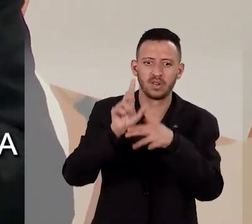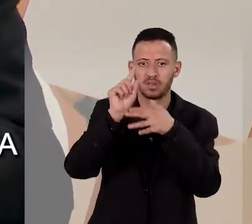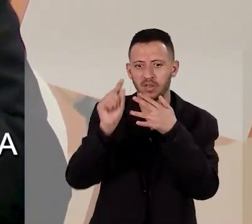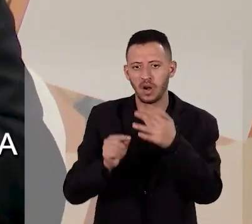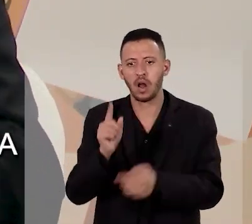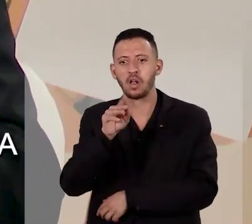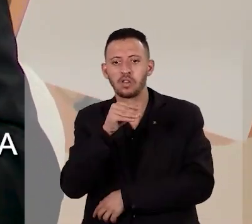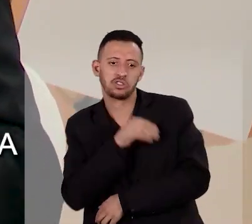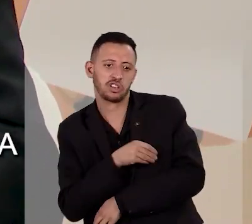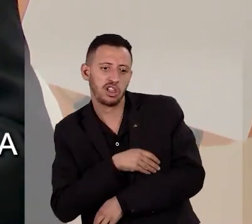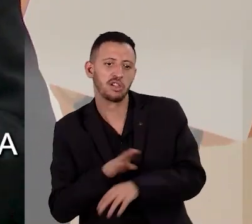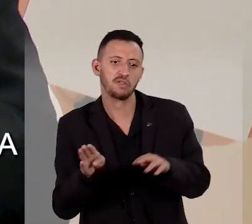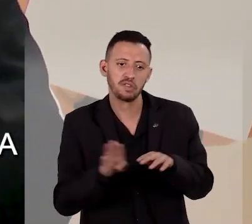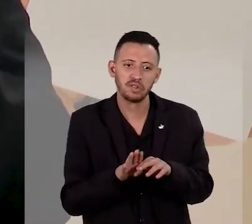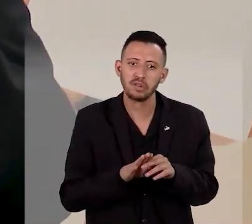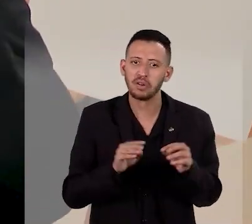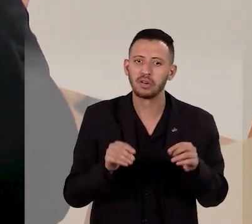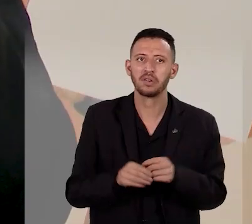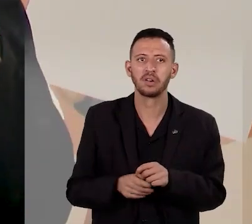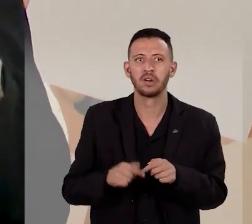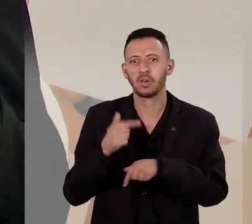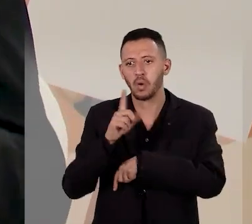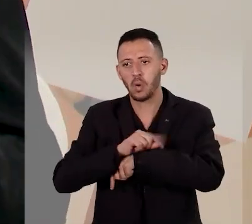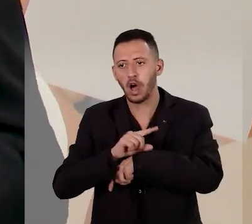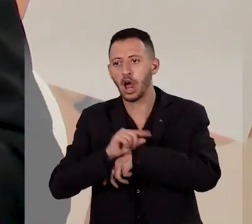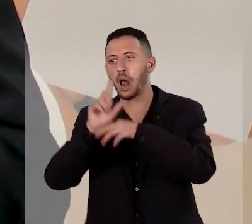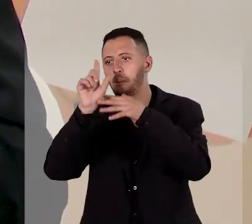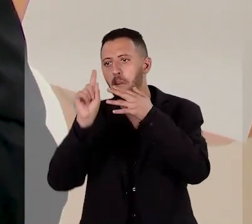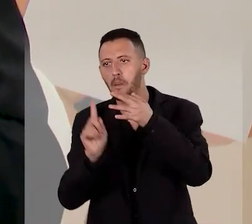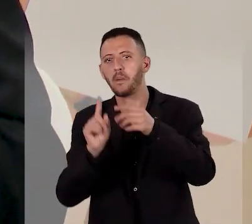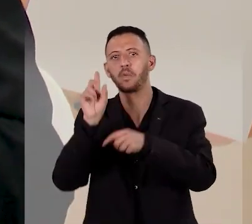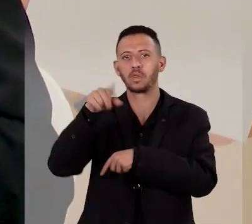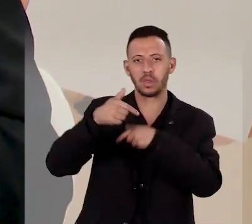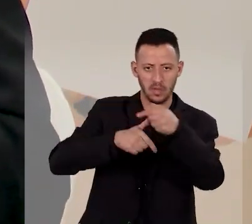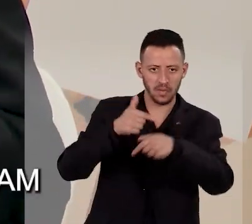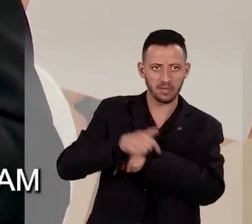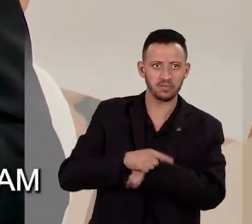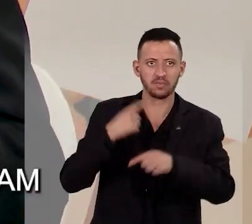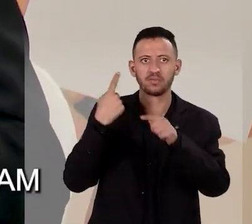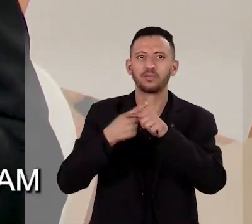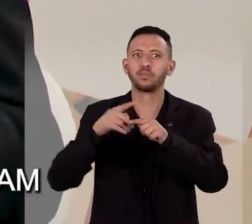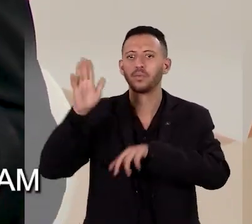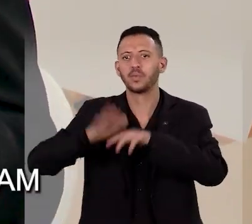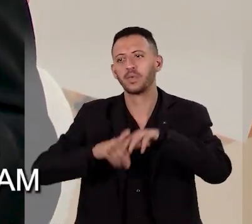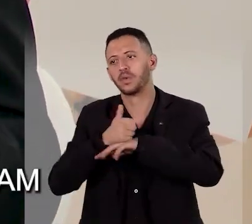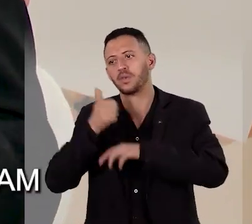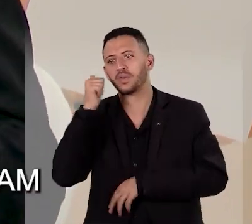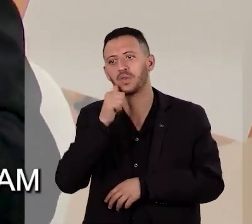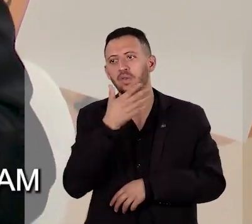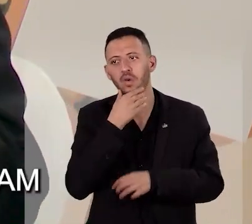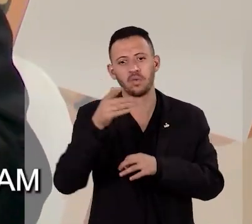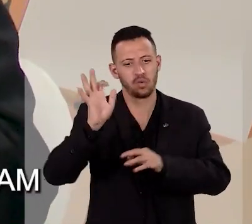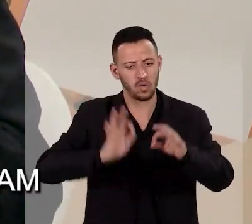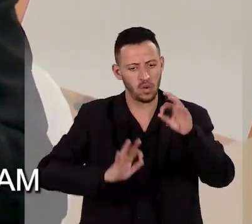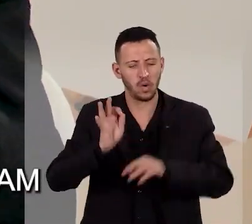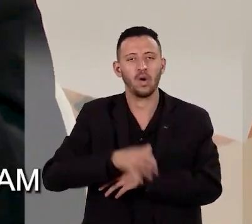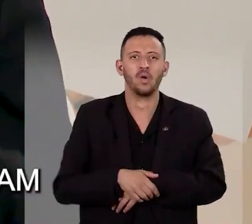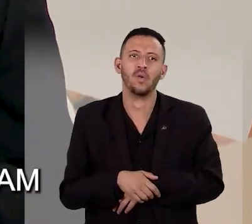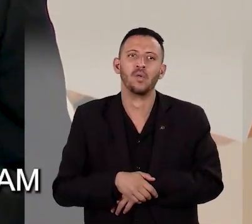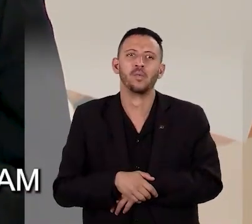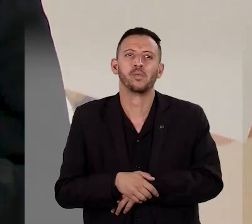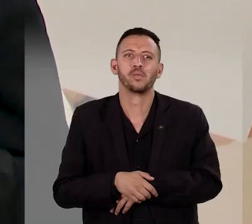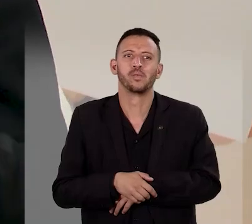a questão da escala salarial, a escala de jornada de trabalho, porque esses trabalhadores, essas trabalhadoras